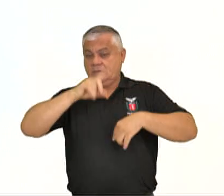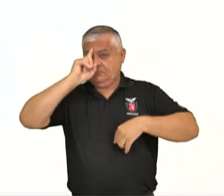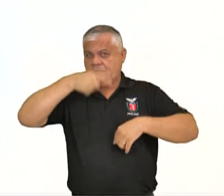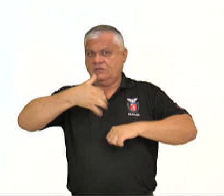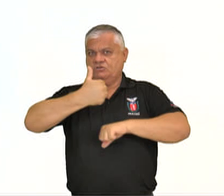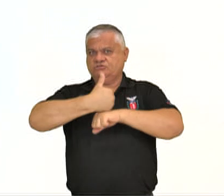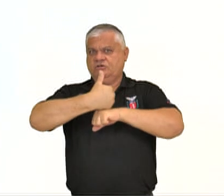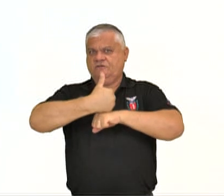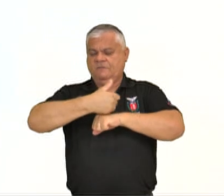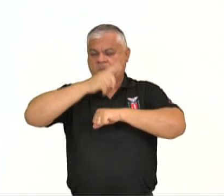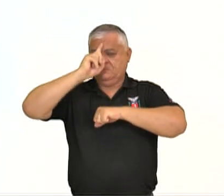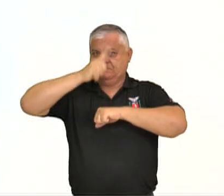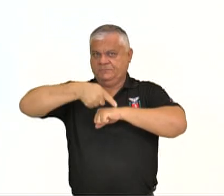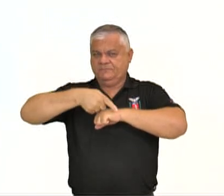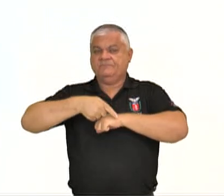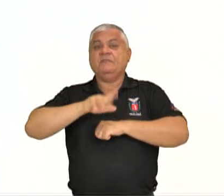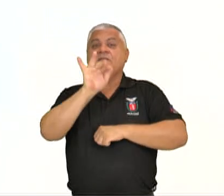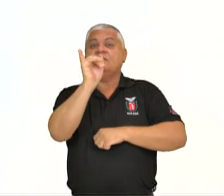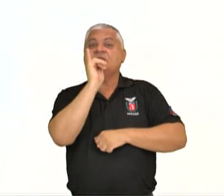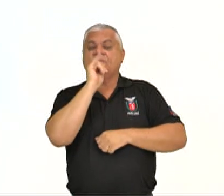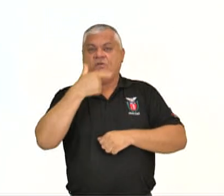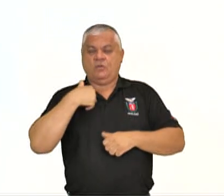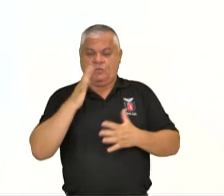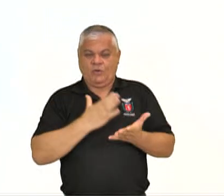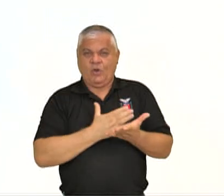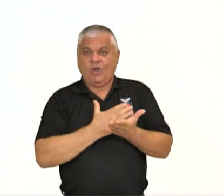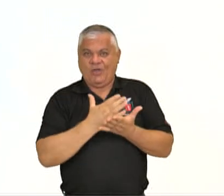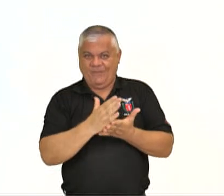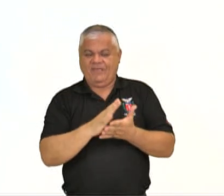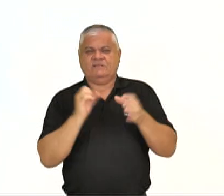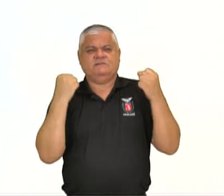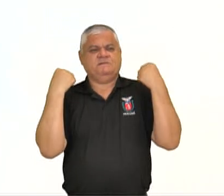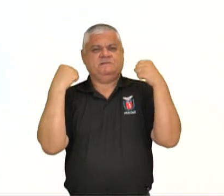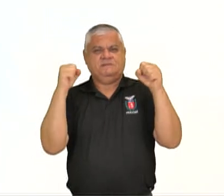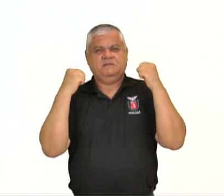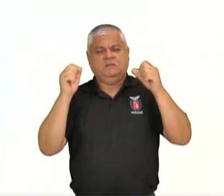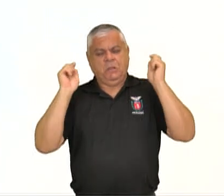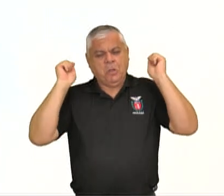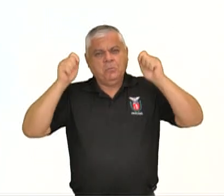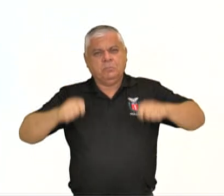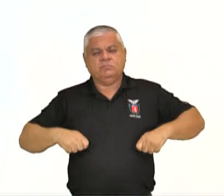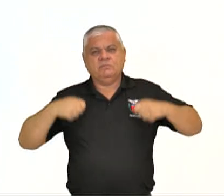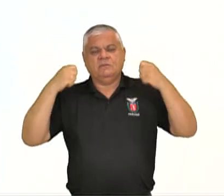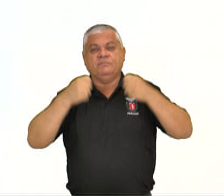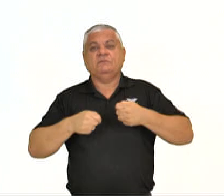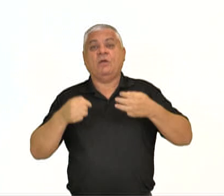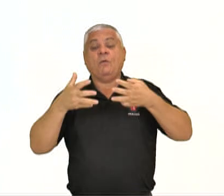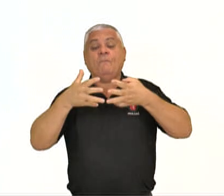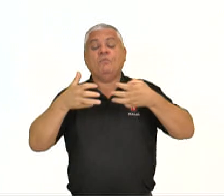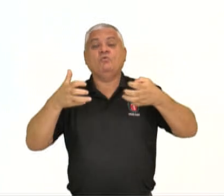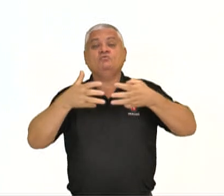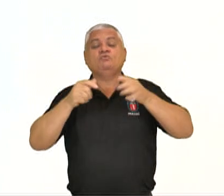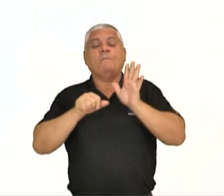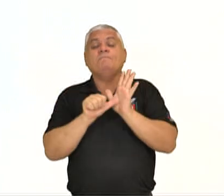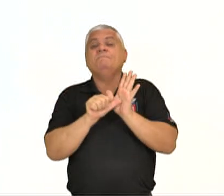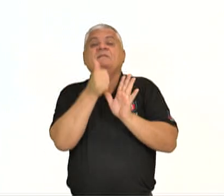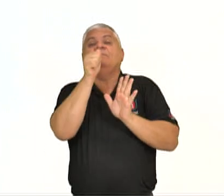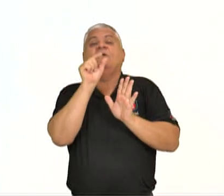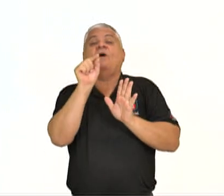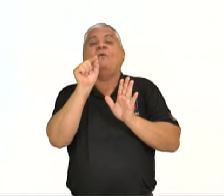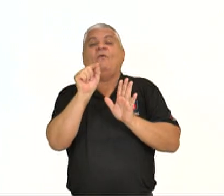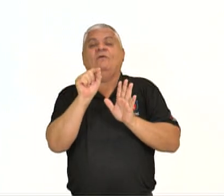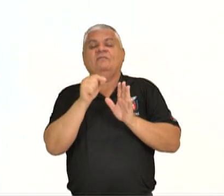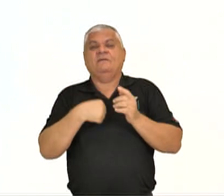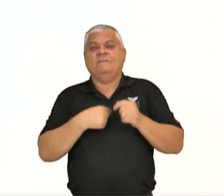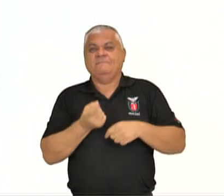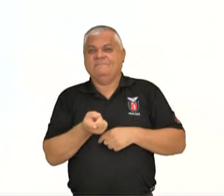nós começamos um exercício físico, tá? Os músculos que começam a se movimentar começam